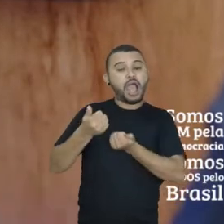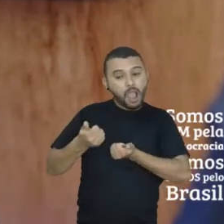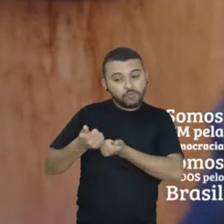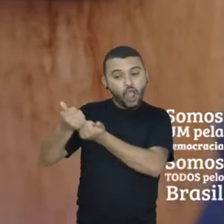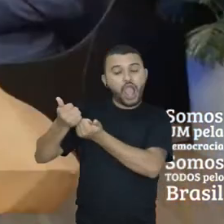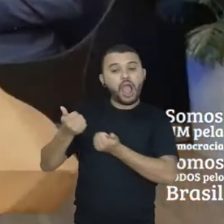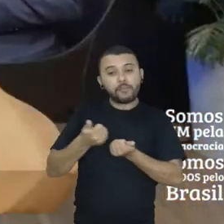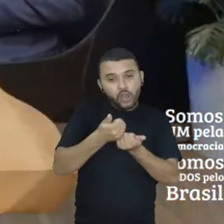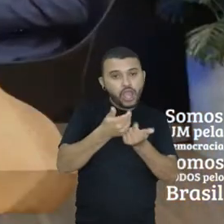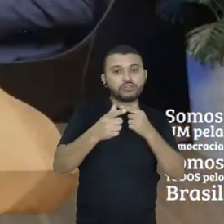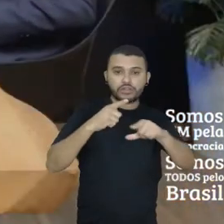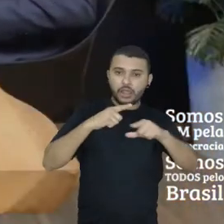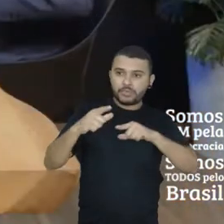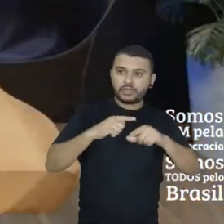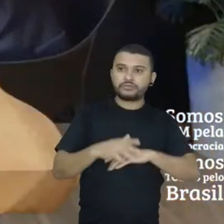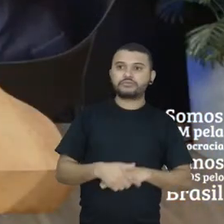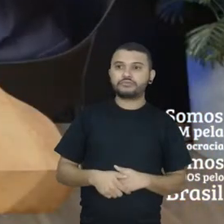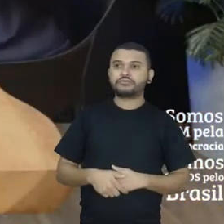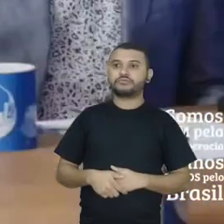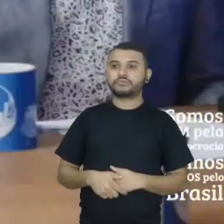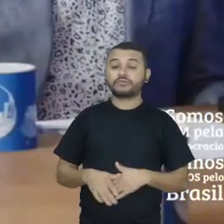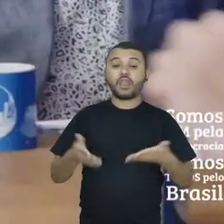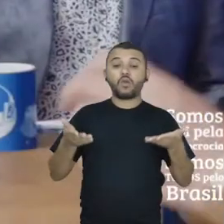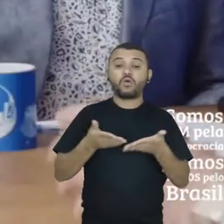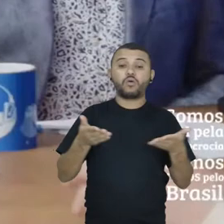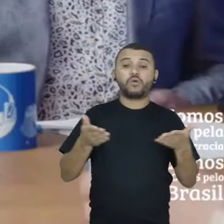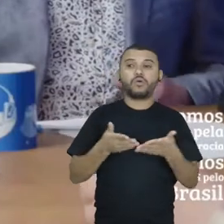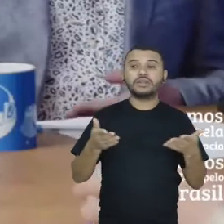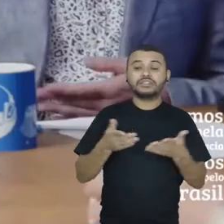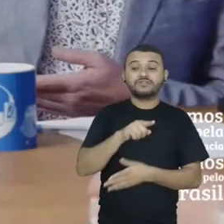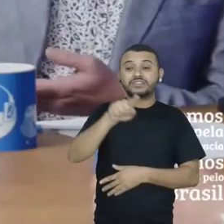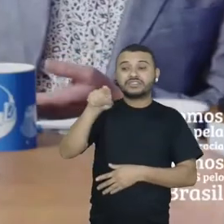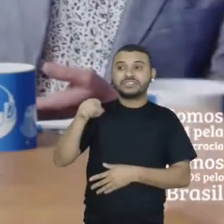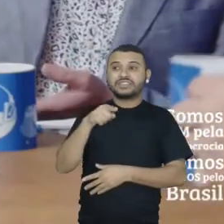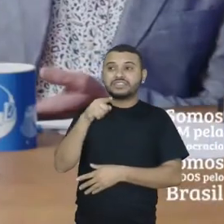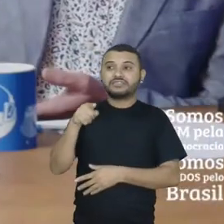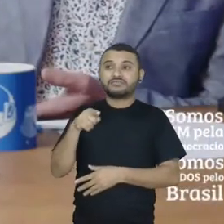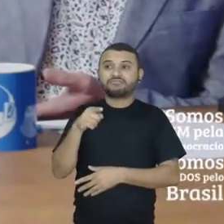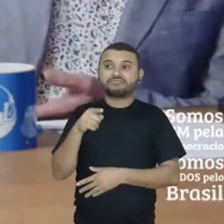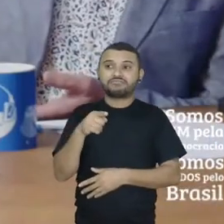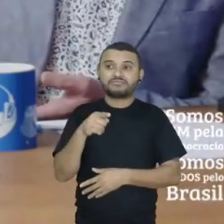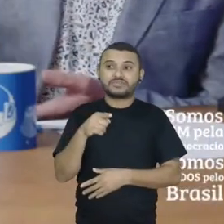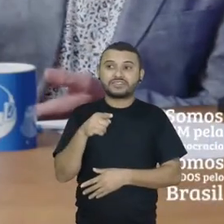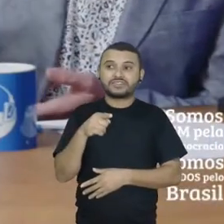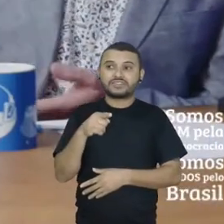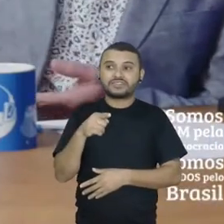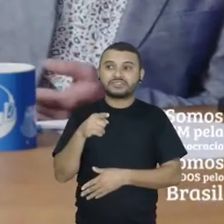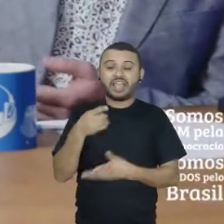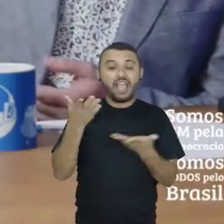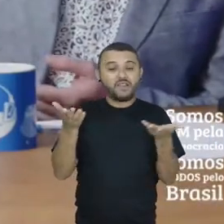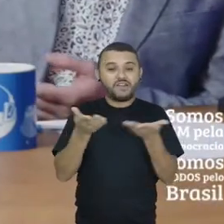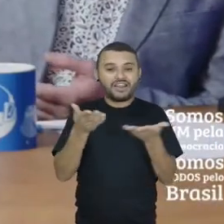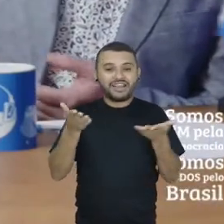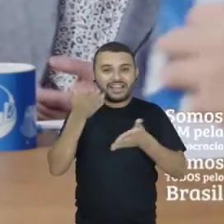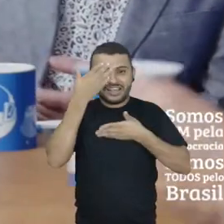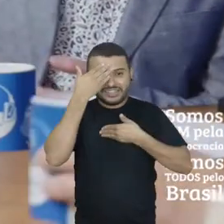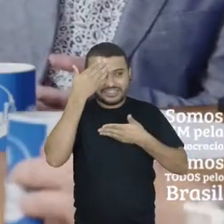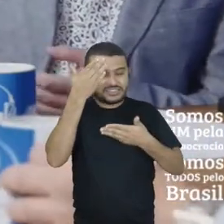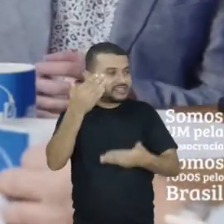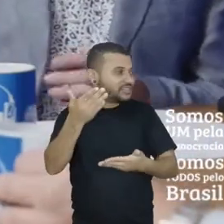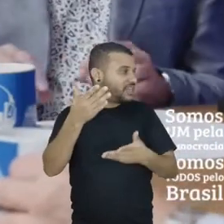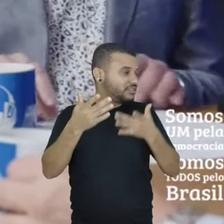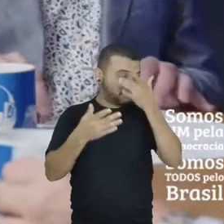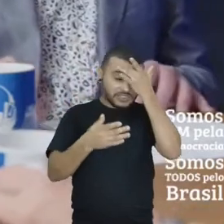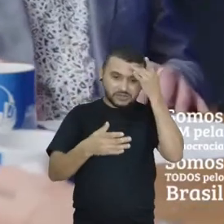nesse sentido. Will, a hora que eu sei que vocês vão detestar, mas é só hora de agradecer o pessoal que esteve conosco. Jogo